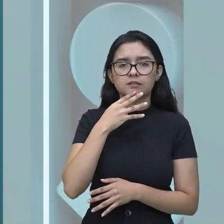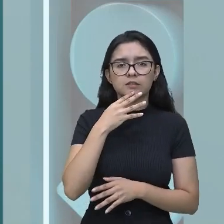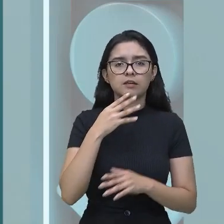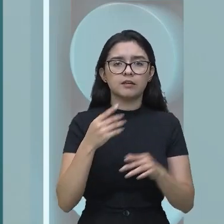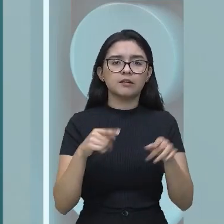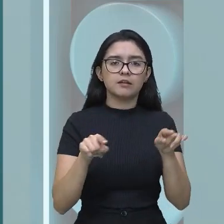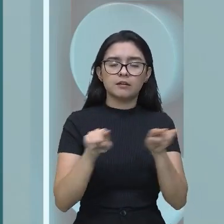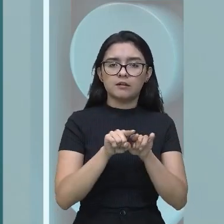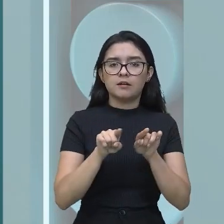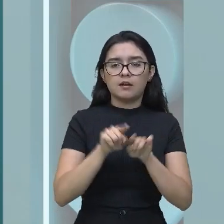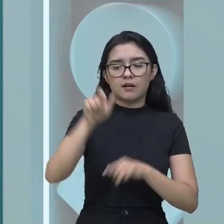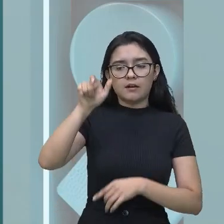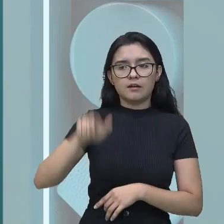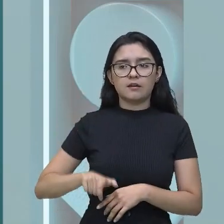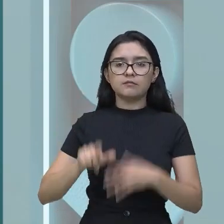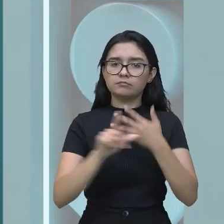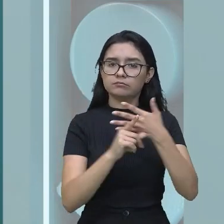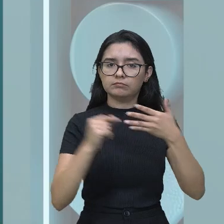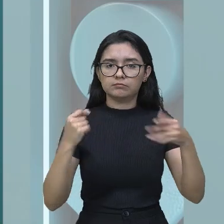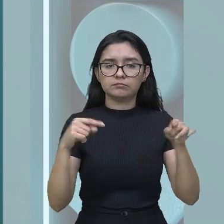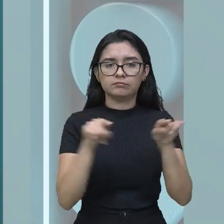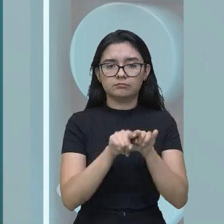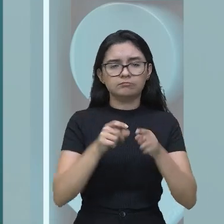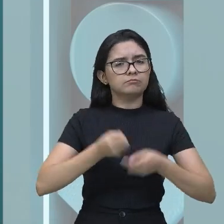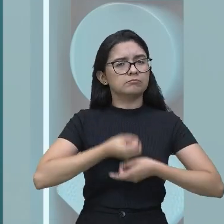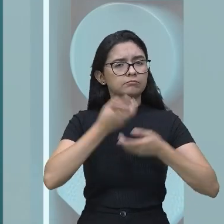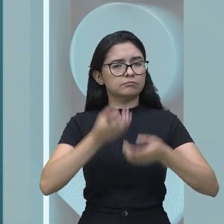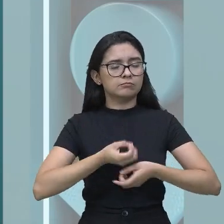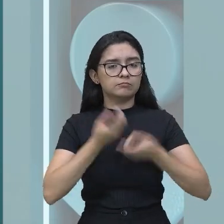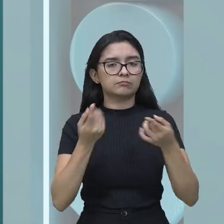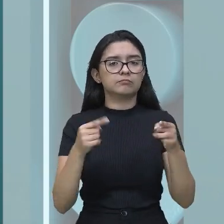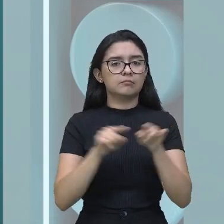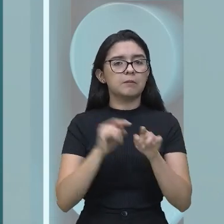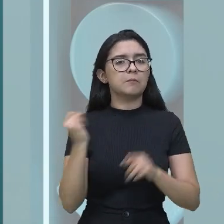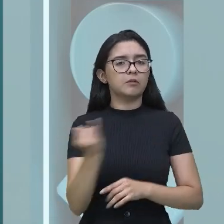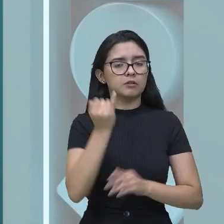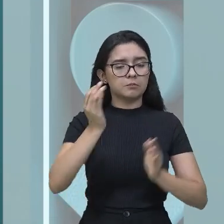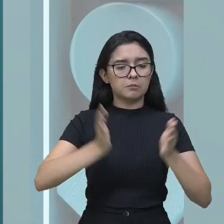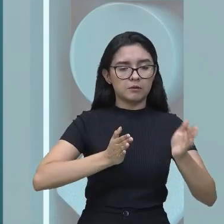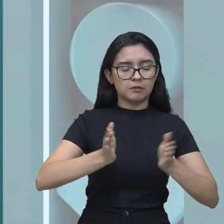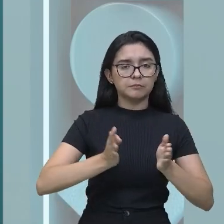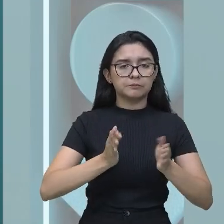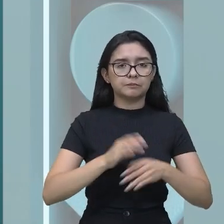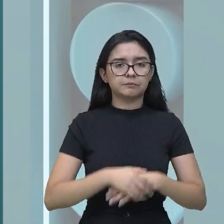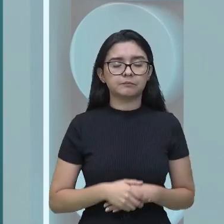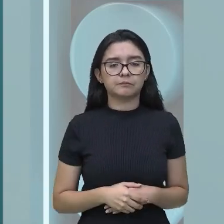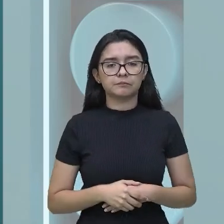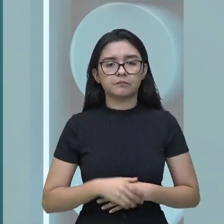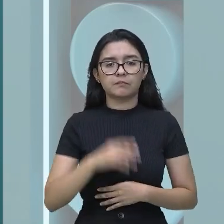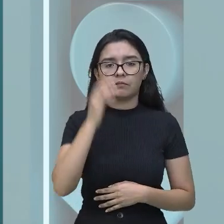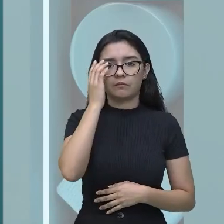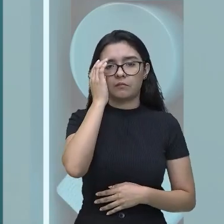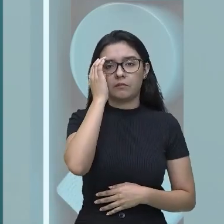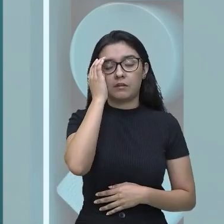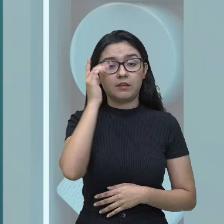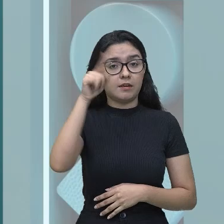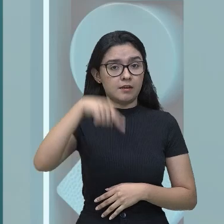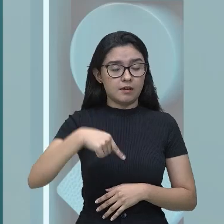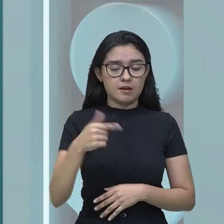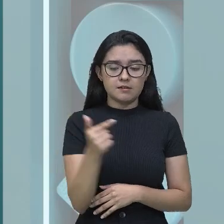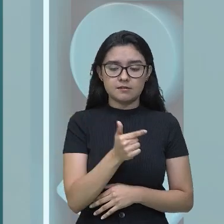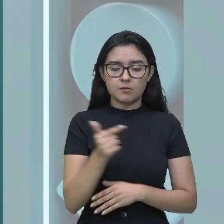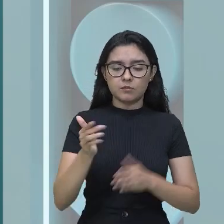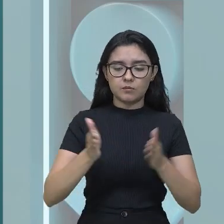a sua produção literária a sua expressividade e importância para aquele momento em que nós estamos aqui na segunda fase do